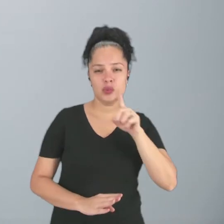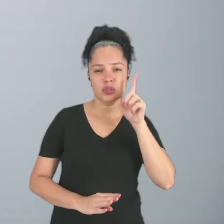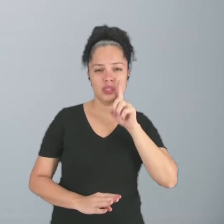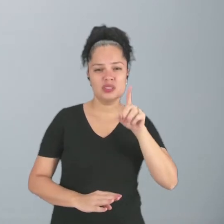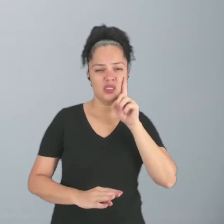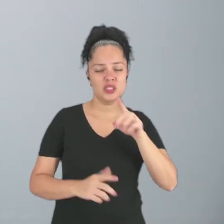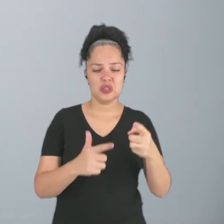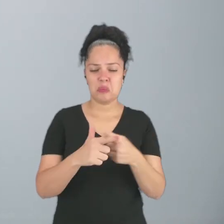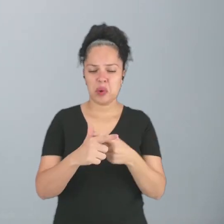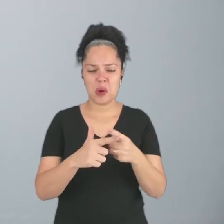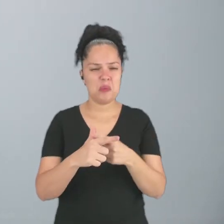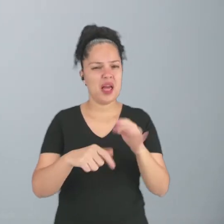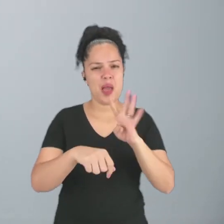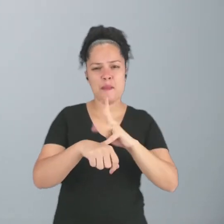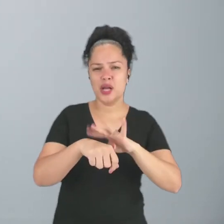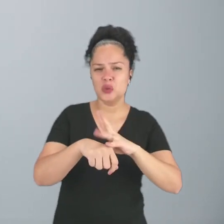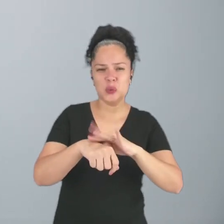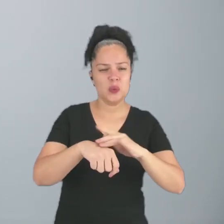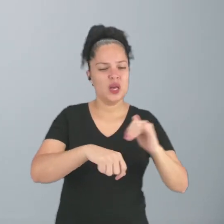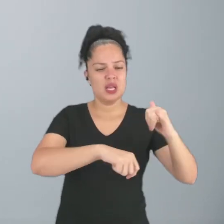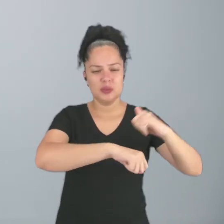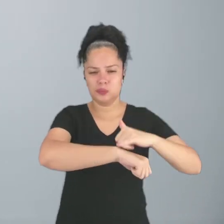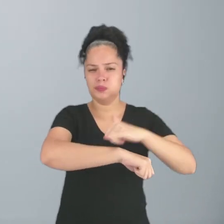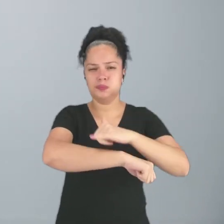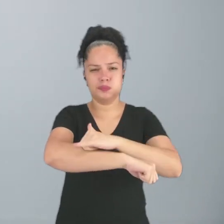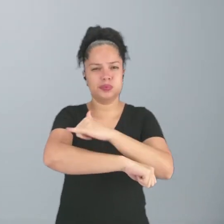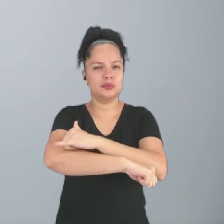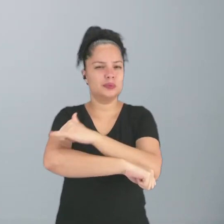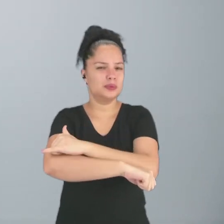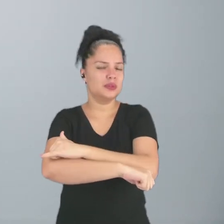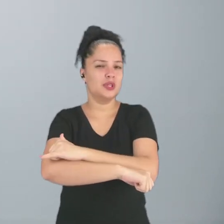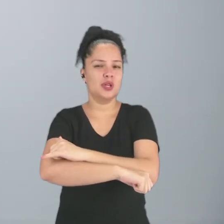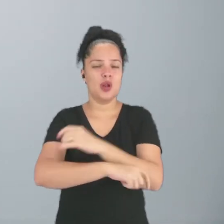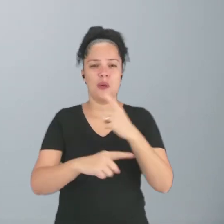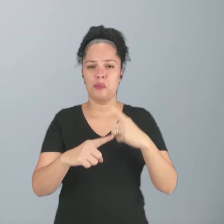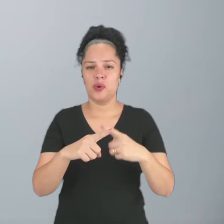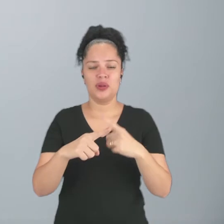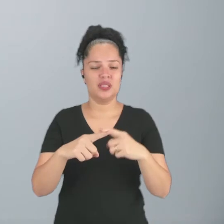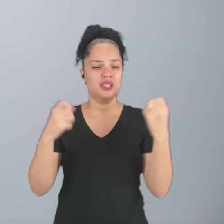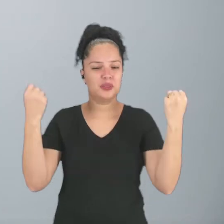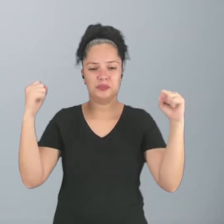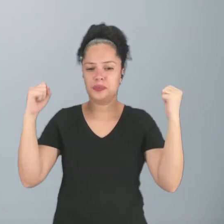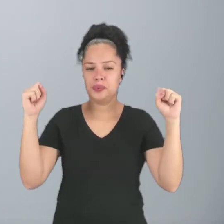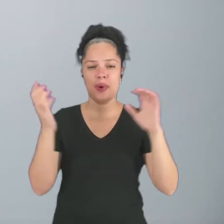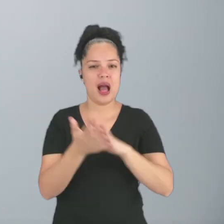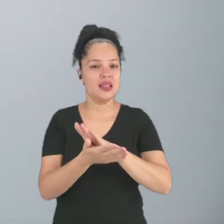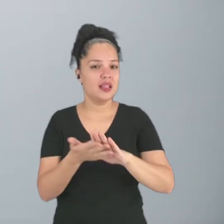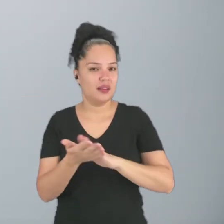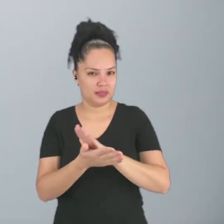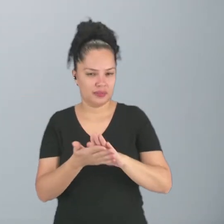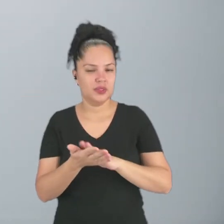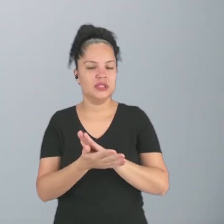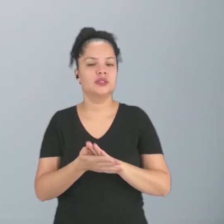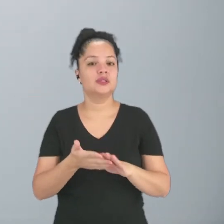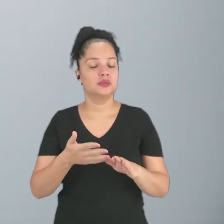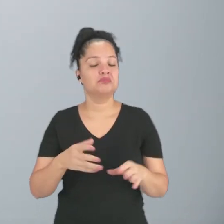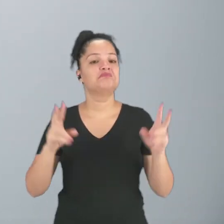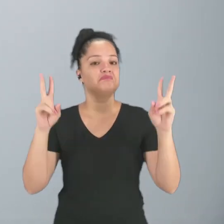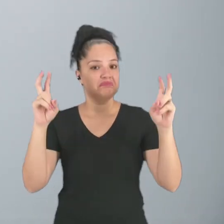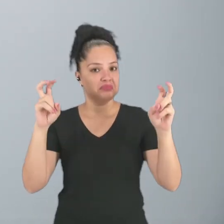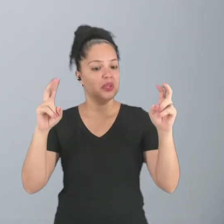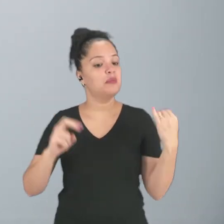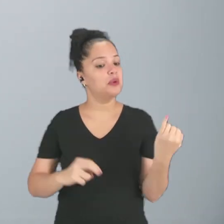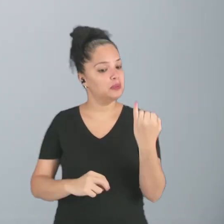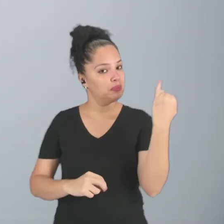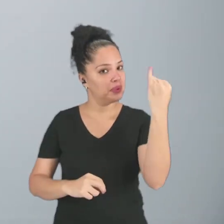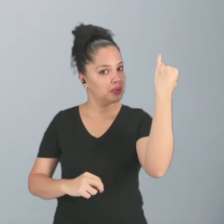doenças relacionadas diretamente com a obesidade e ao estilo de vida não saudável. Então, pessoal, realmente é um assunto sério nessa questão da